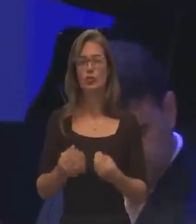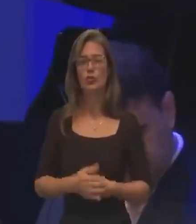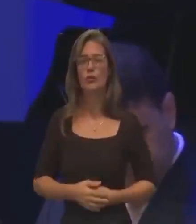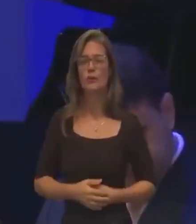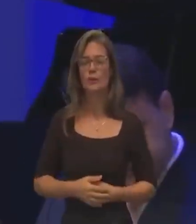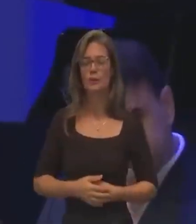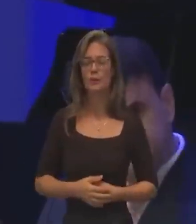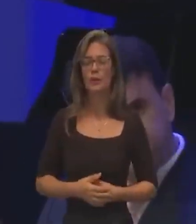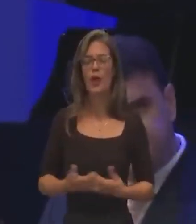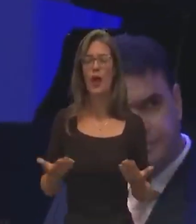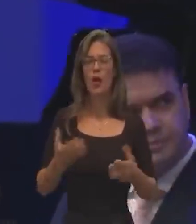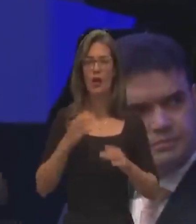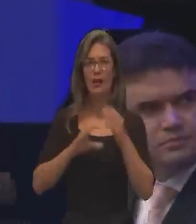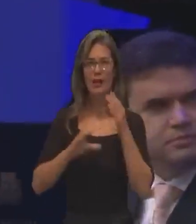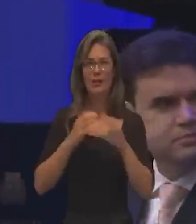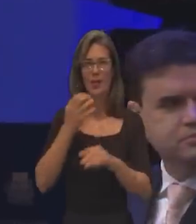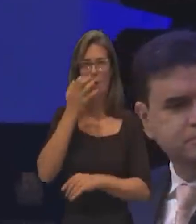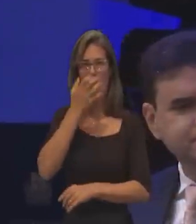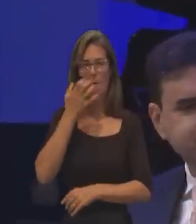música, um hino agora,